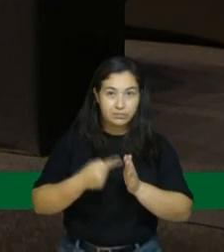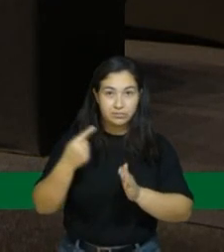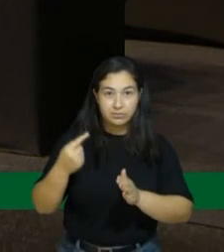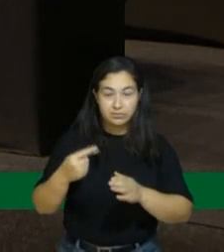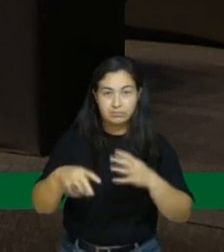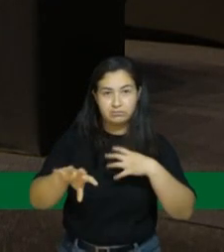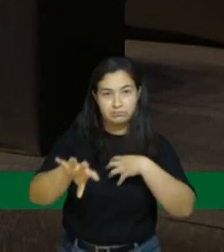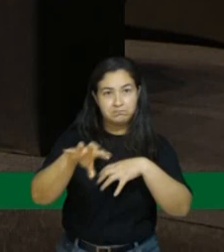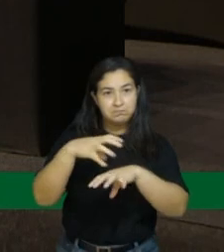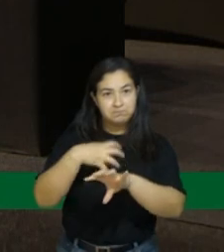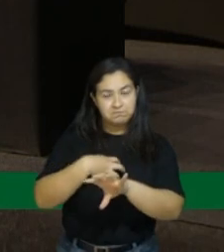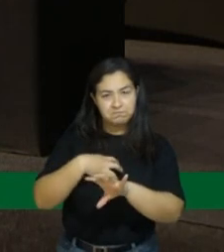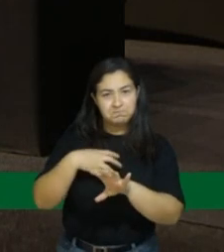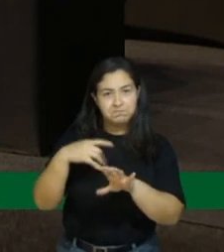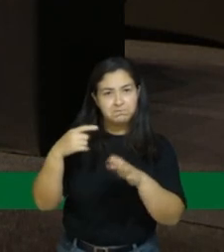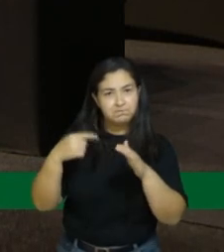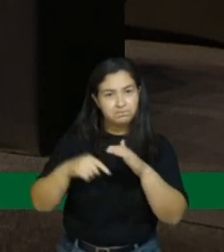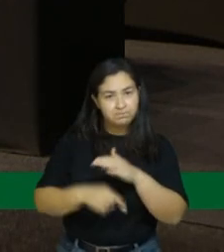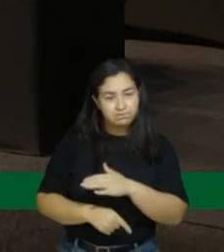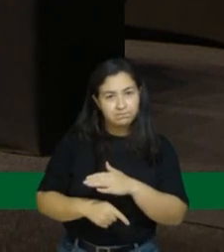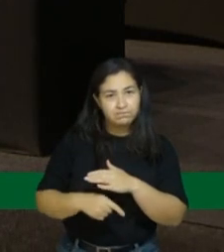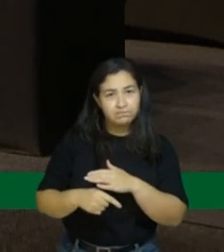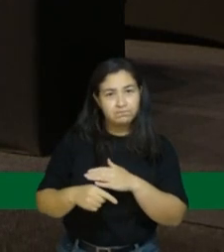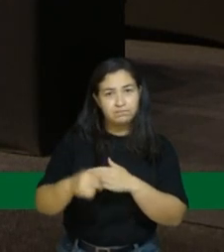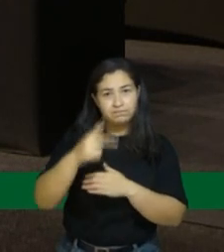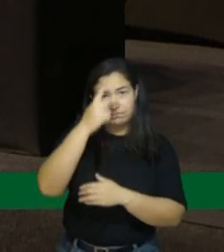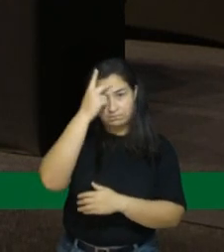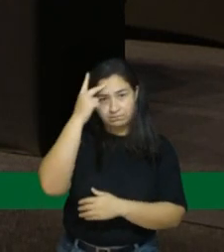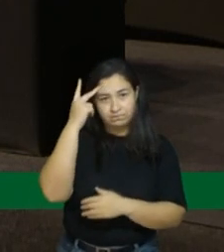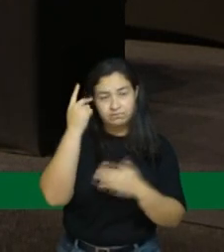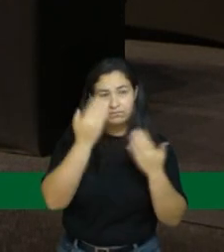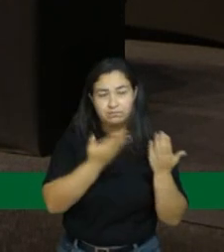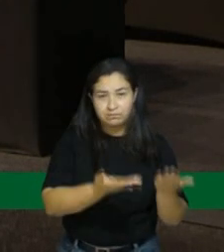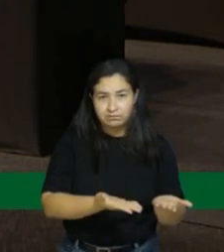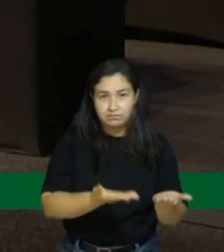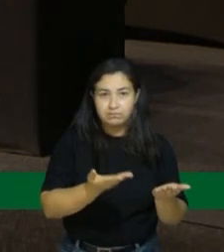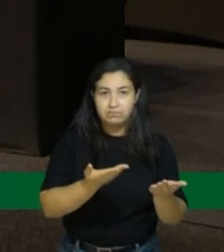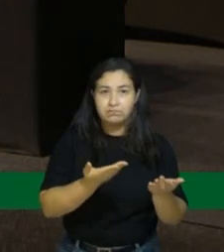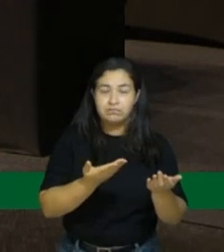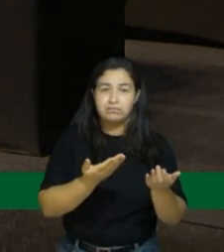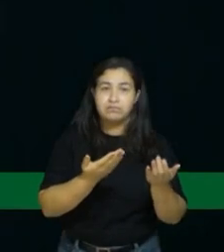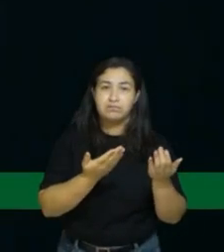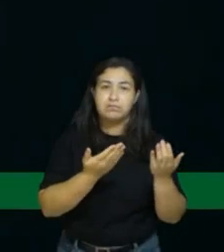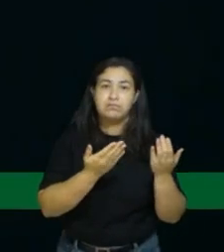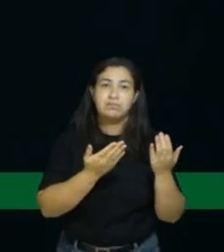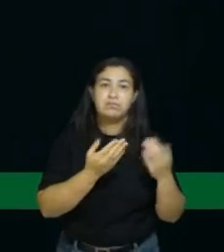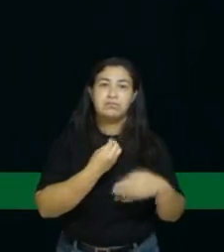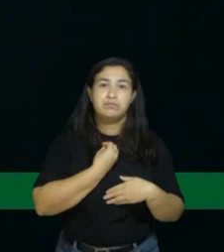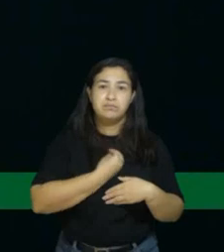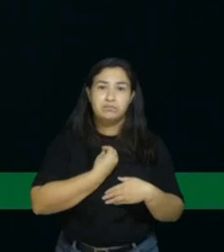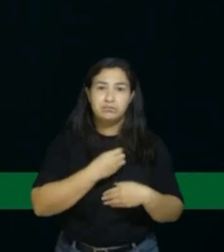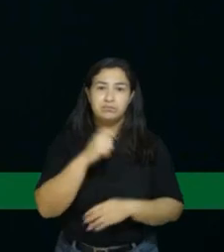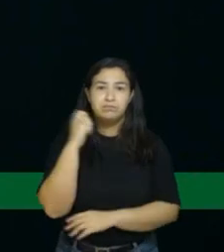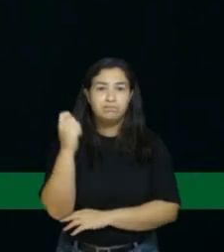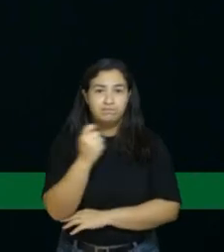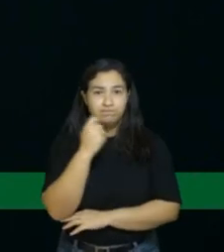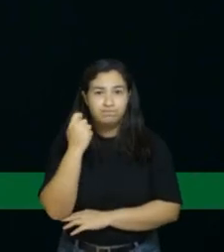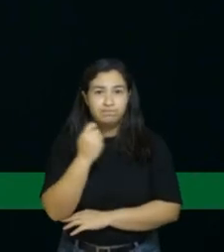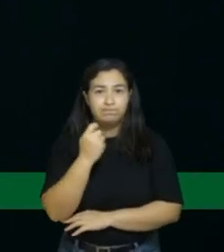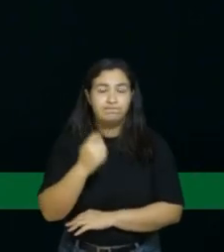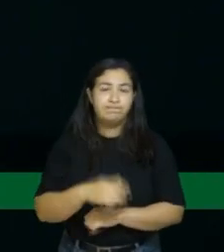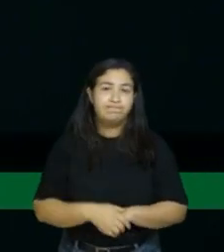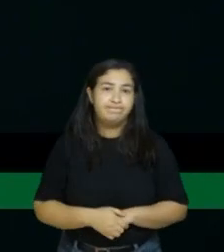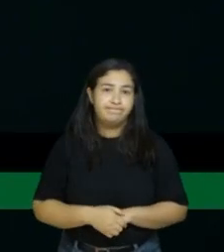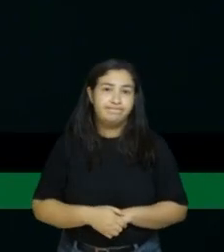solidarizar profundamente ao povo Gaúcho do Rio Grande do Sul pelo que tá passando nós eh temos